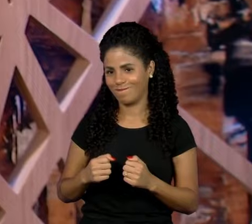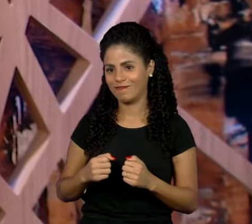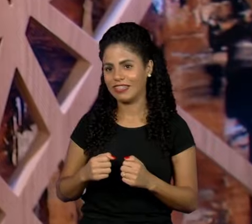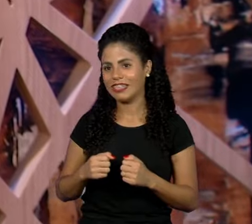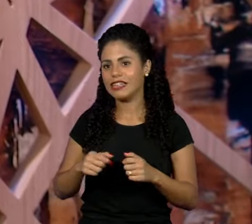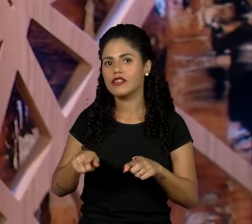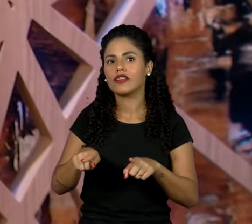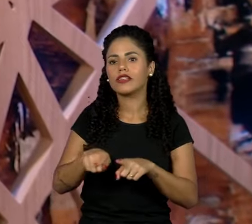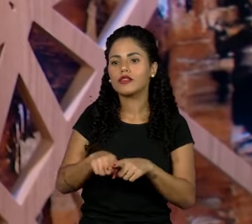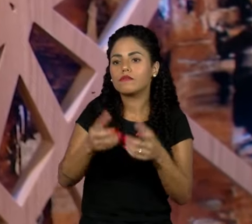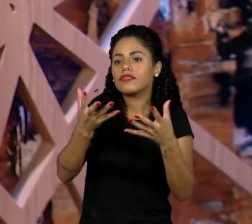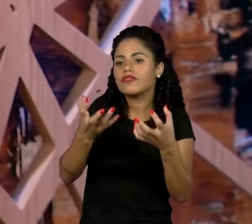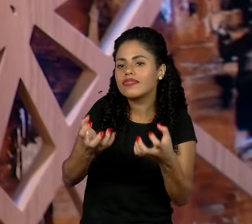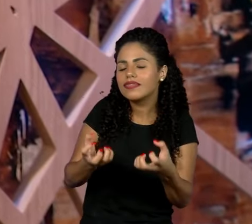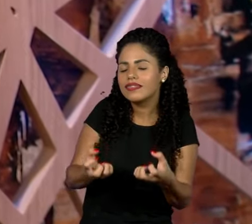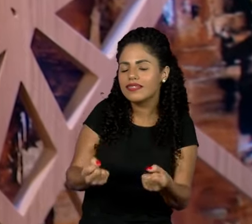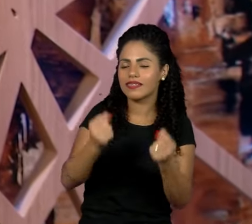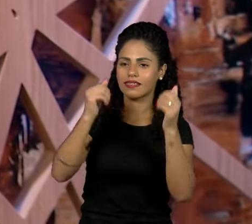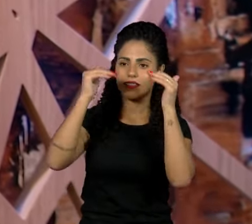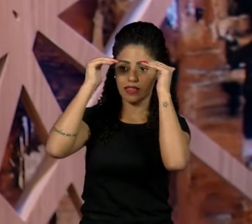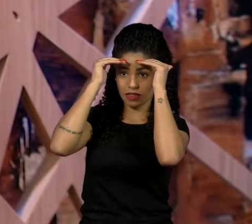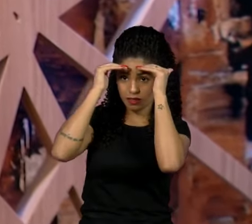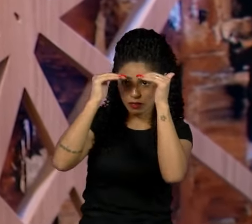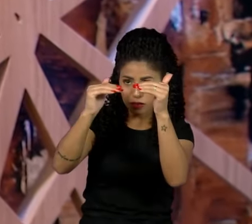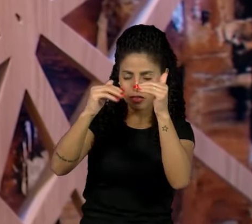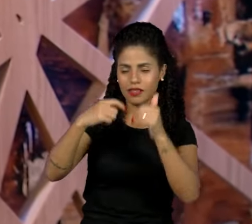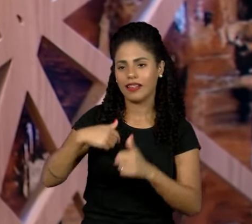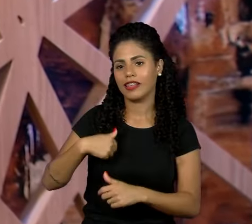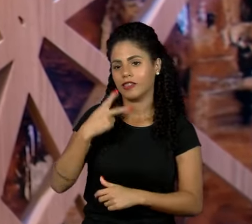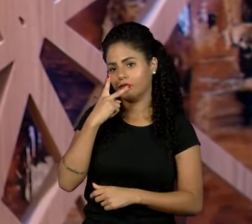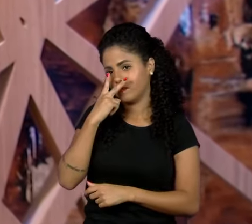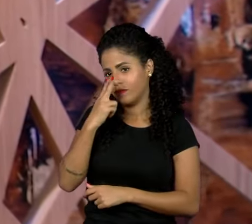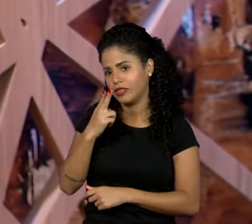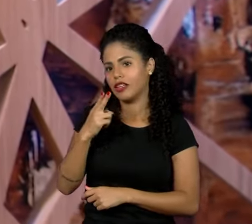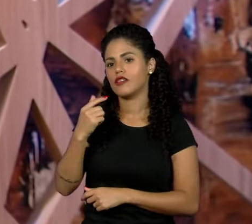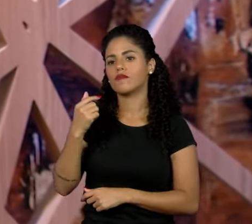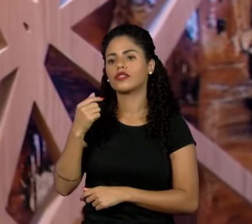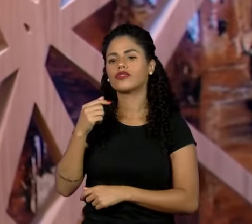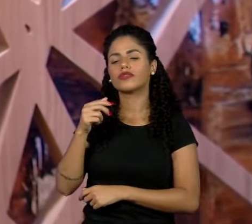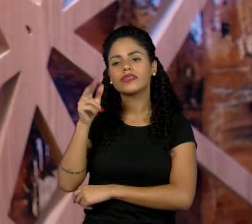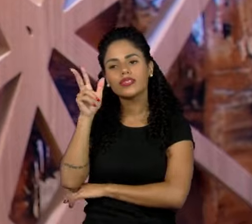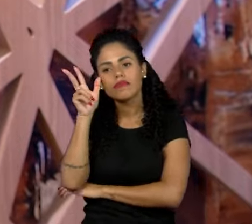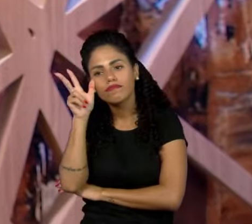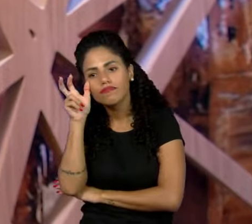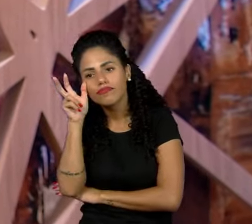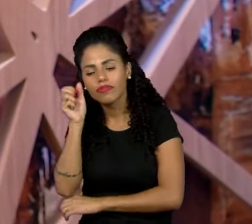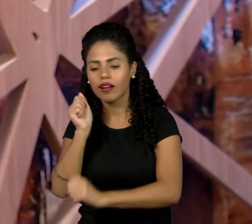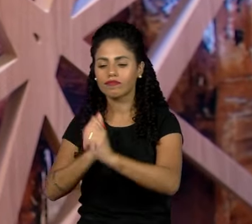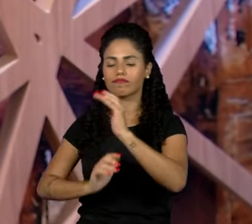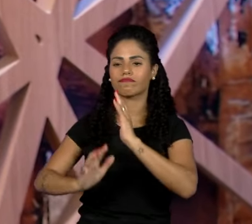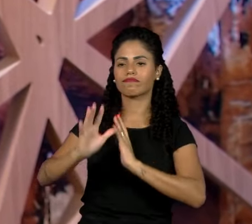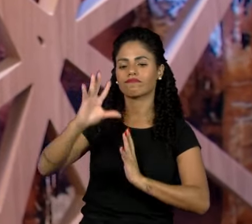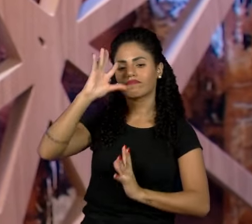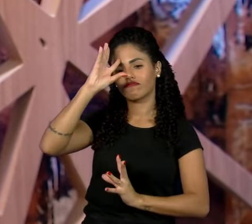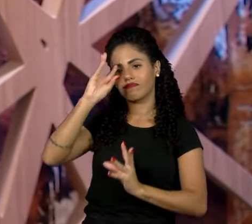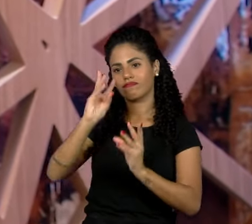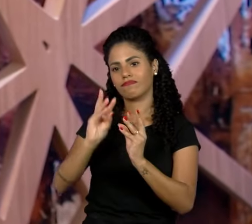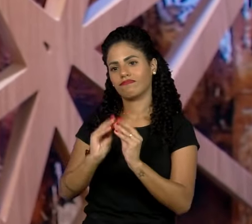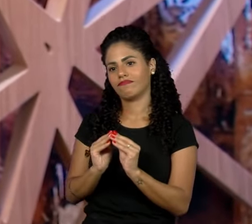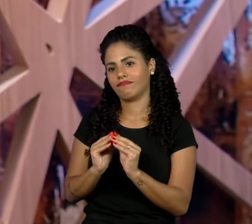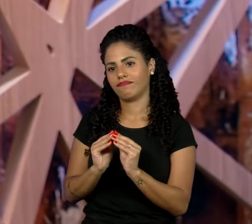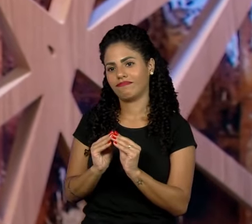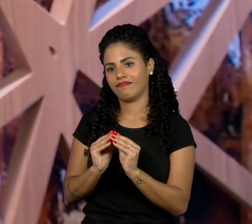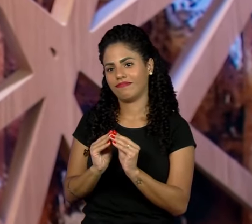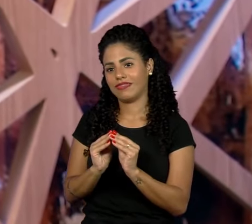em aceitação, e eu acho que escutar o outro e compreender é uma decisão política,